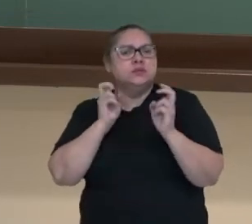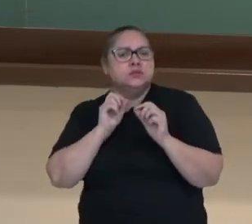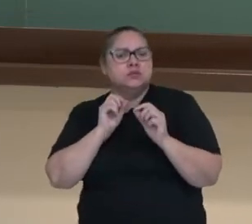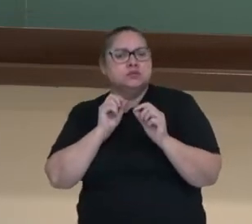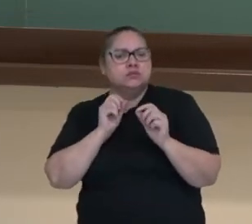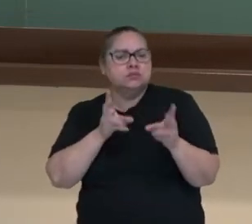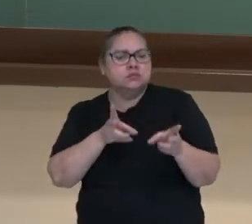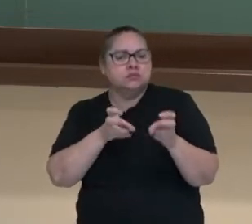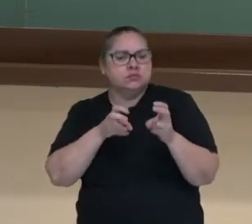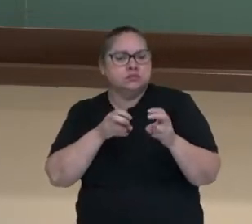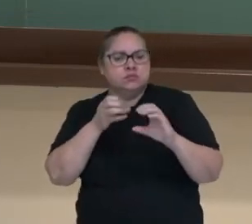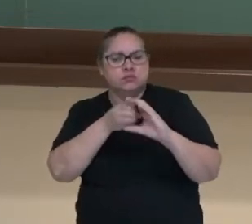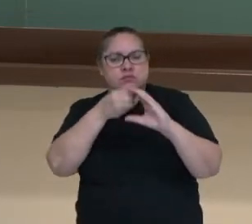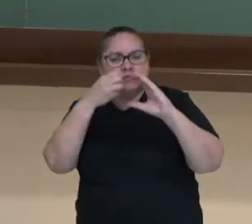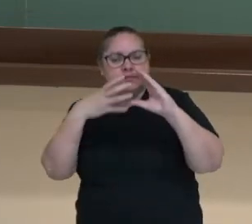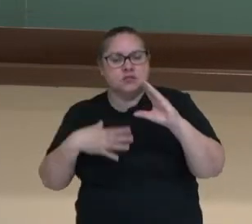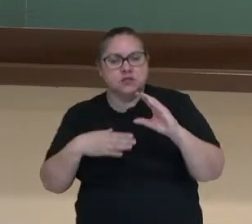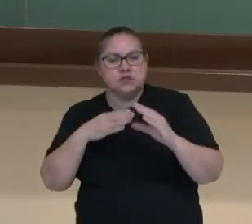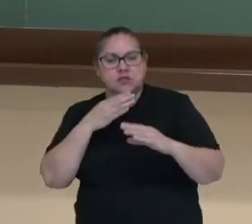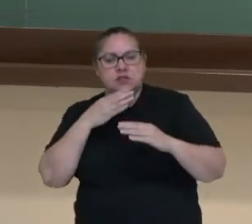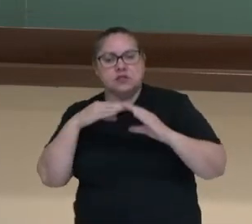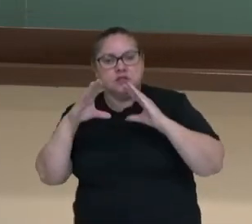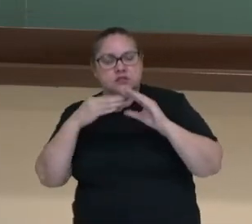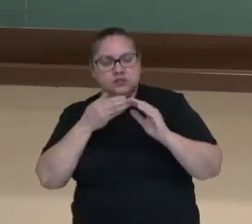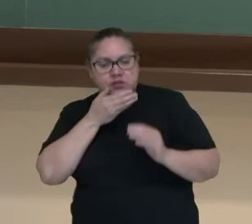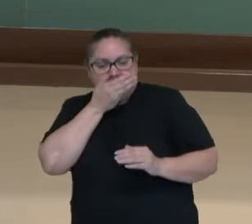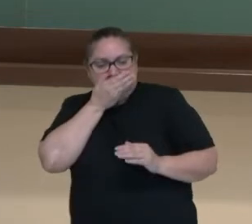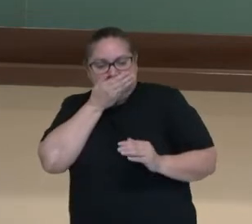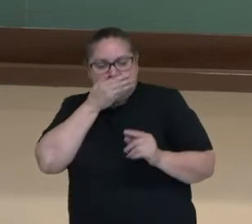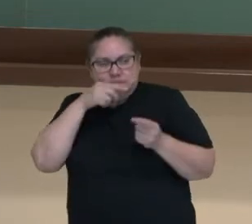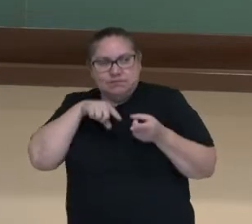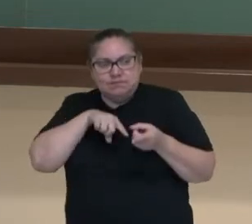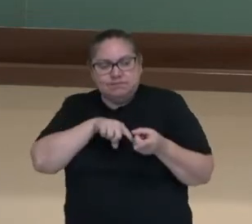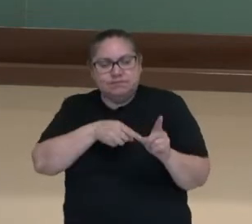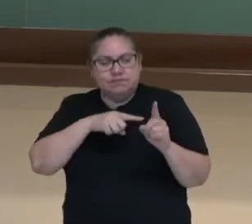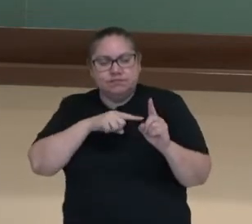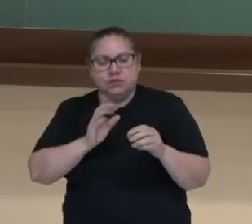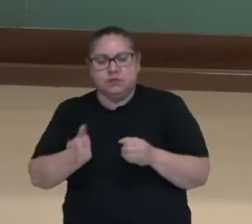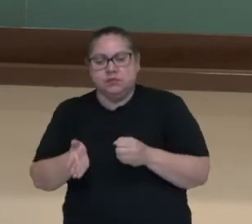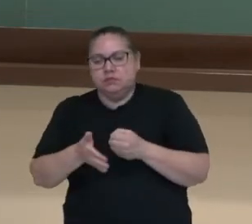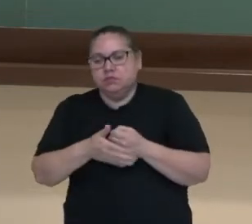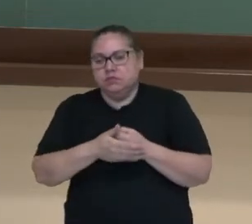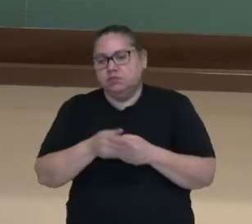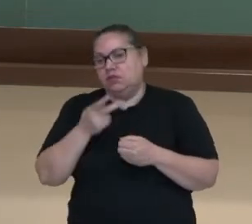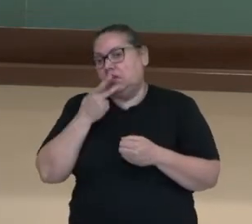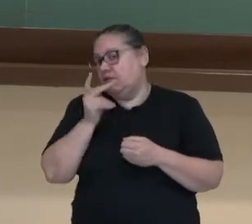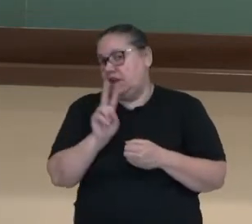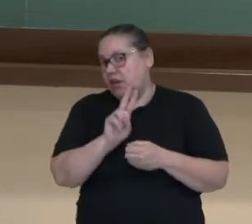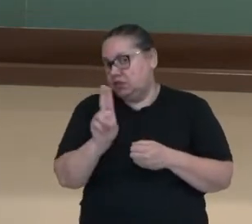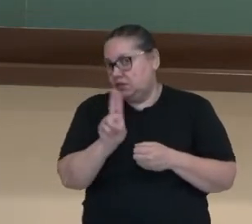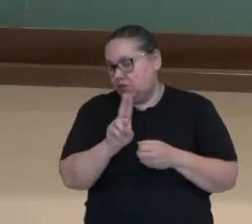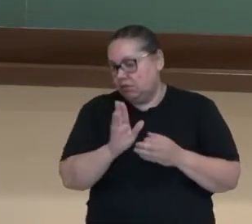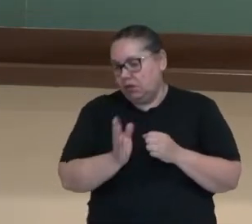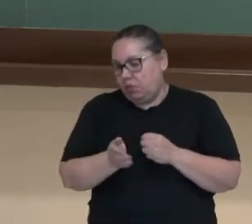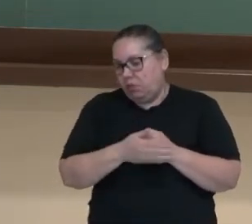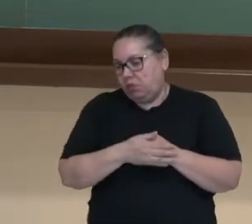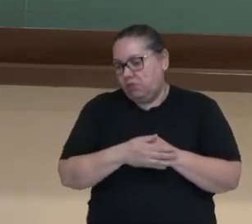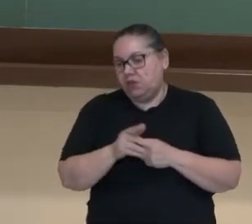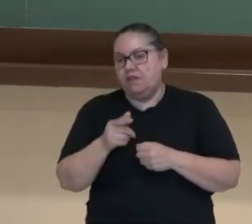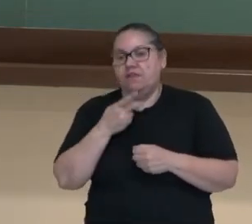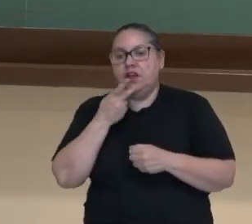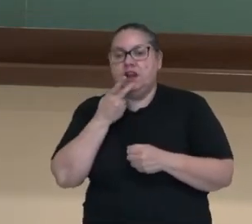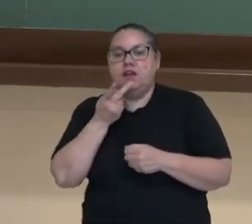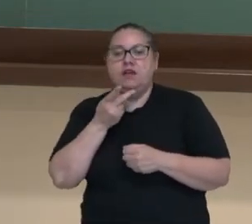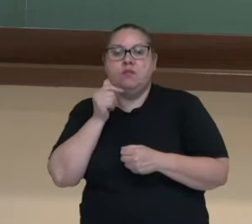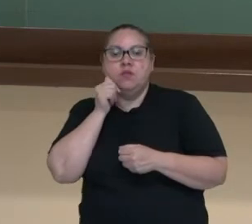as características da cantiga de escárnio. A crítica indireta, porque ele não cita o nome, chama só de Dona Feia. O